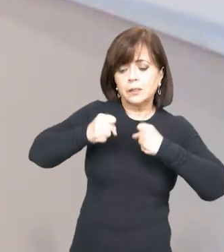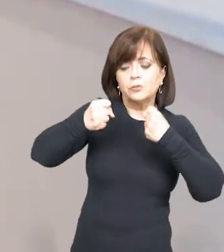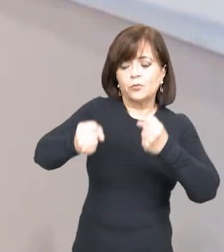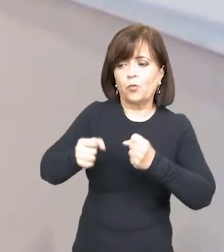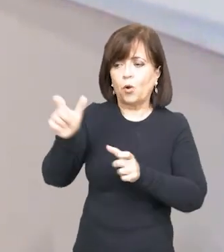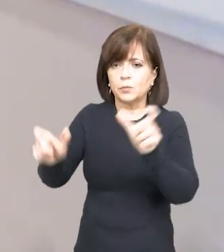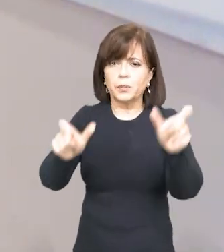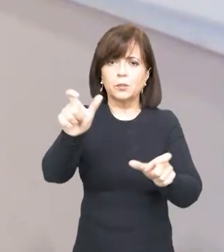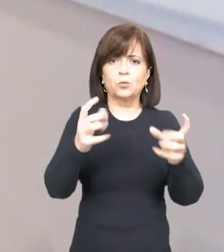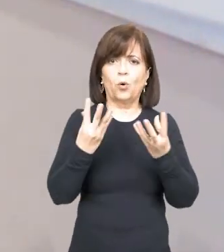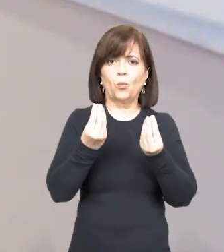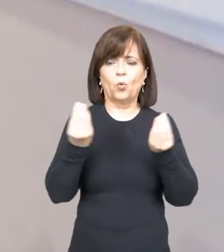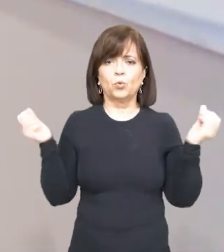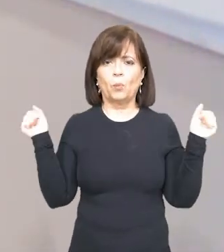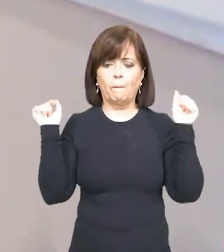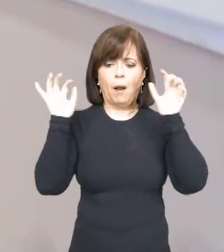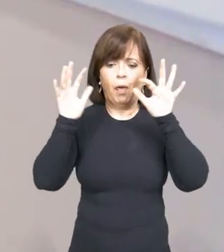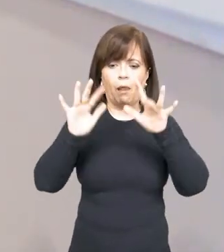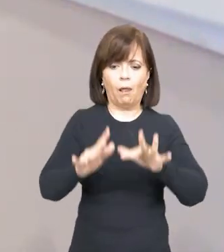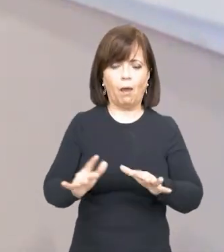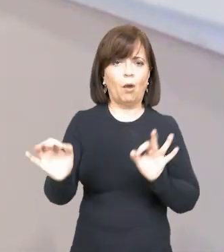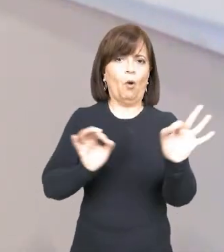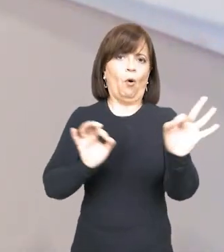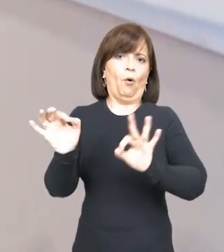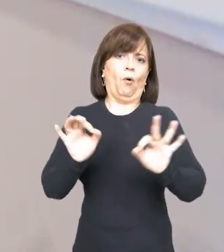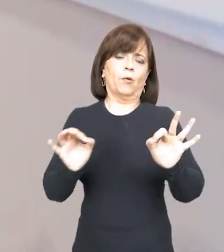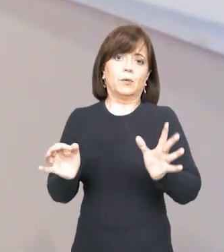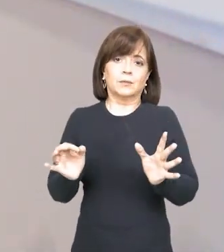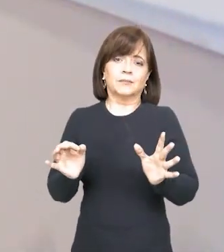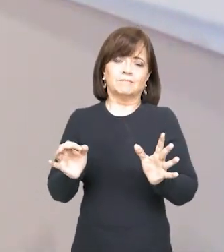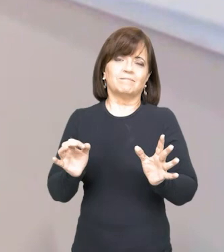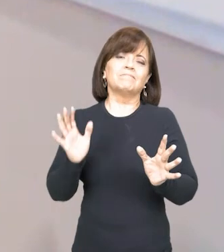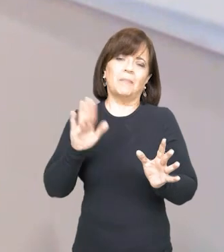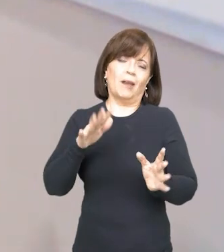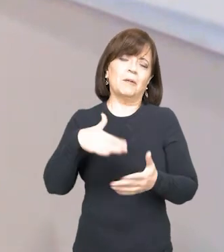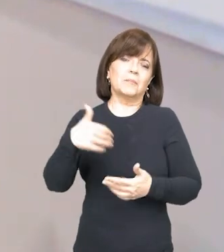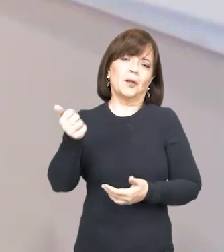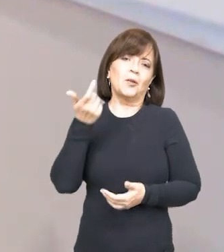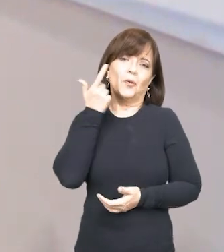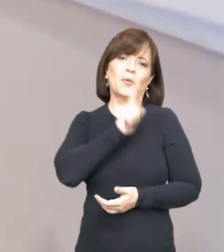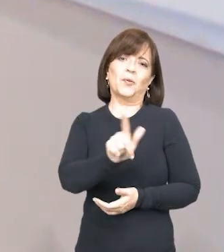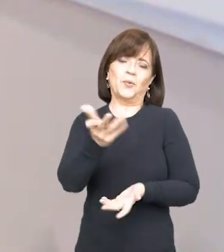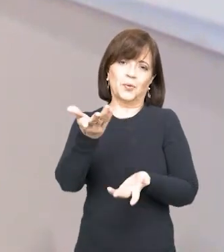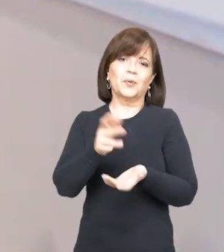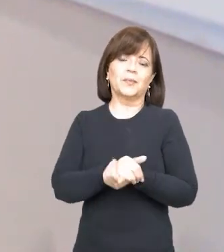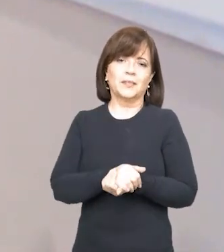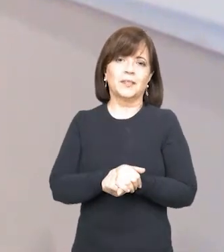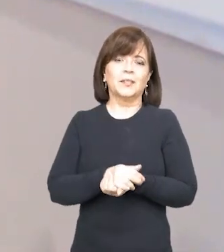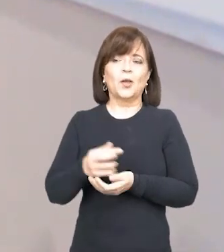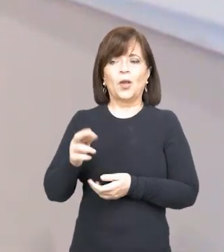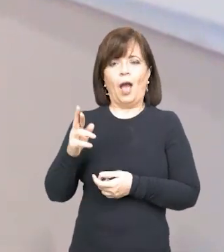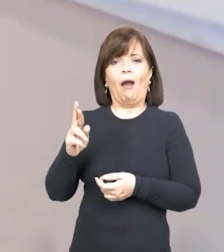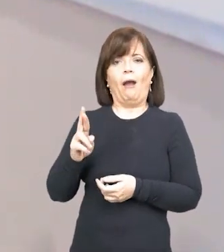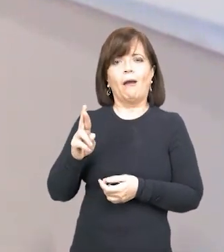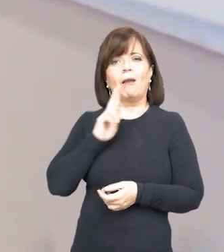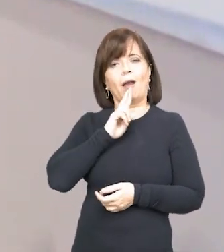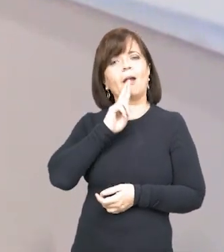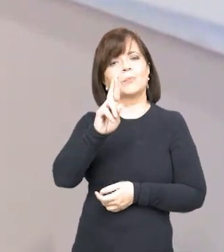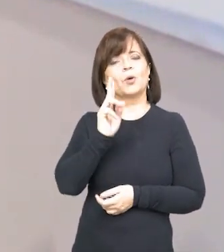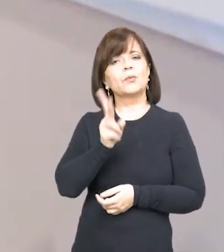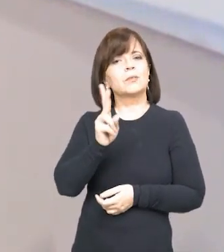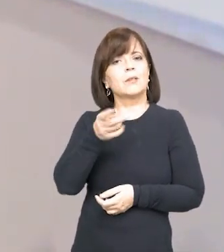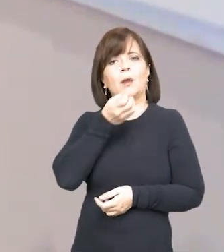muitas pessoas ao mesmo tempo, enfim. Mas acho que vale a pena o esforço. Acho que o resultado é sempre gratificante e